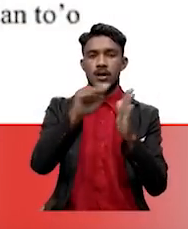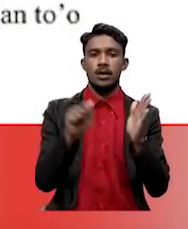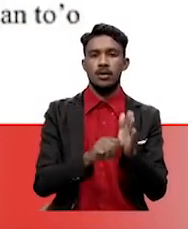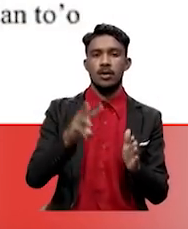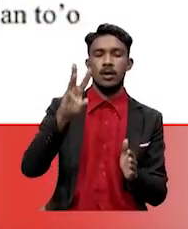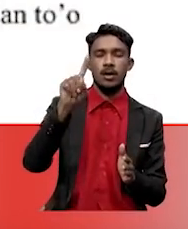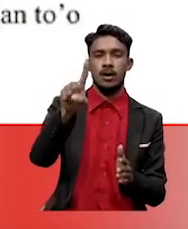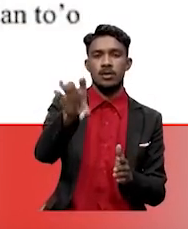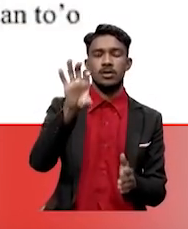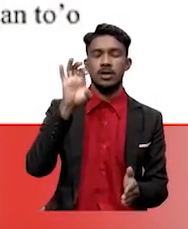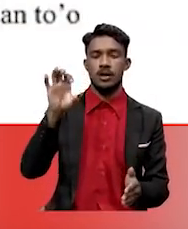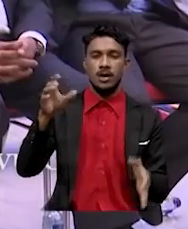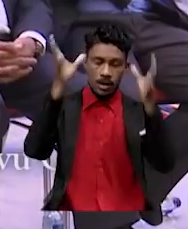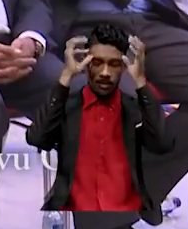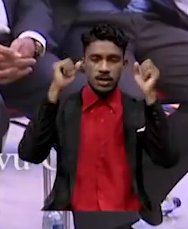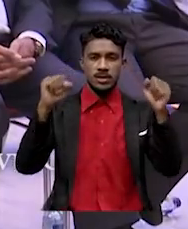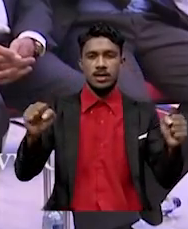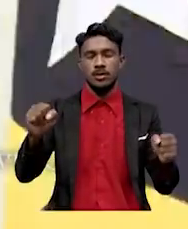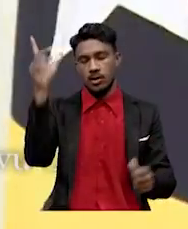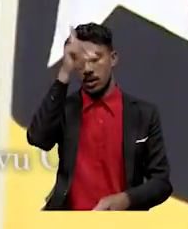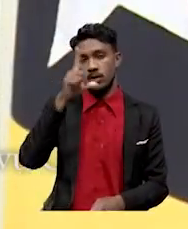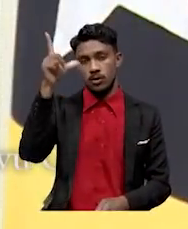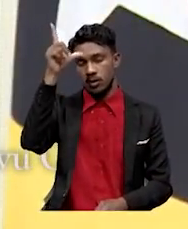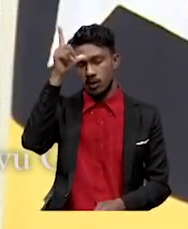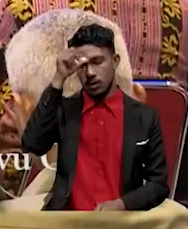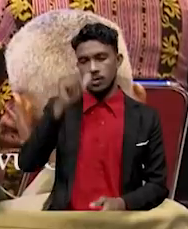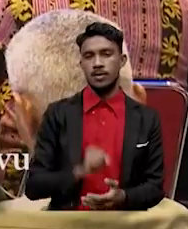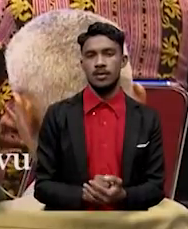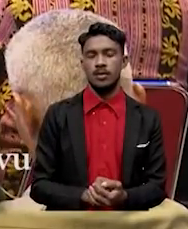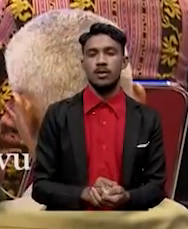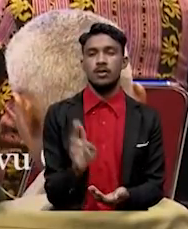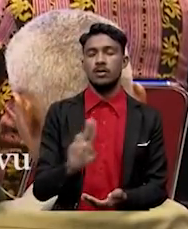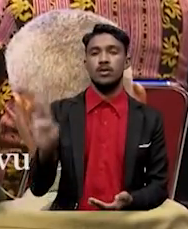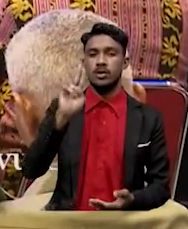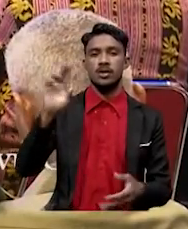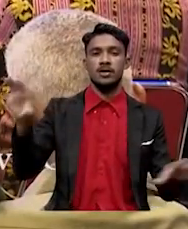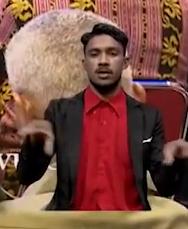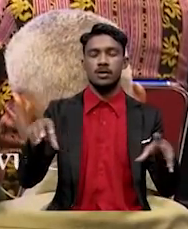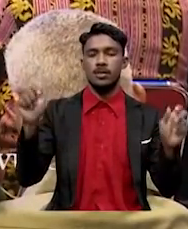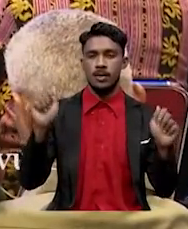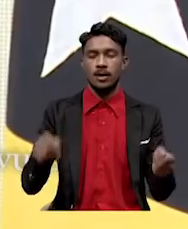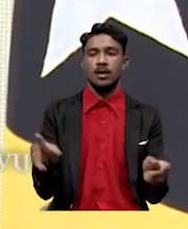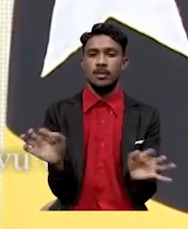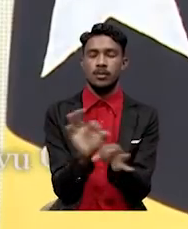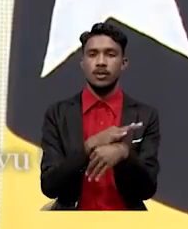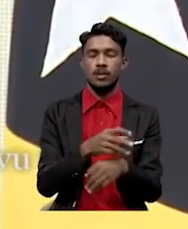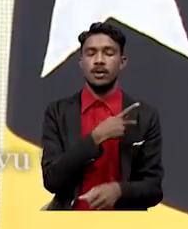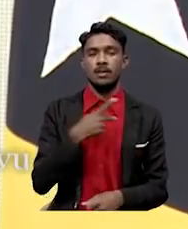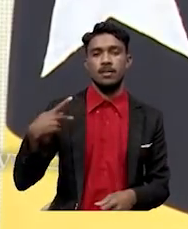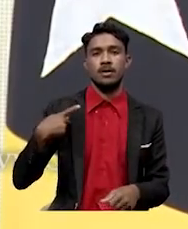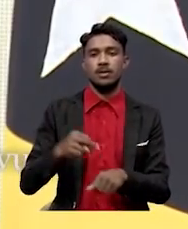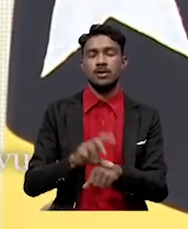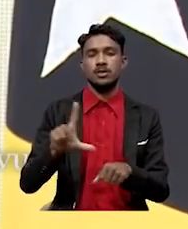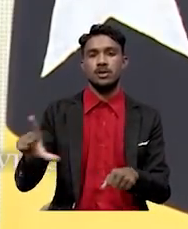maka Presidente Republika Francisco Guterres Luolo usa ne kompetensia ho di dissolve Parlamento Nasional